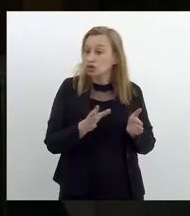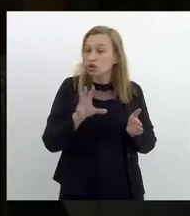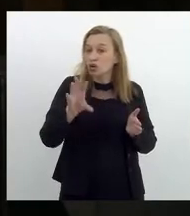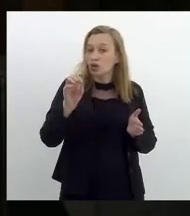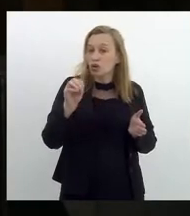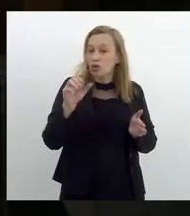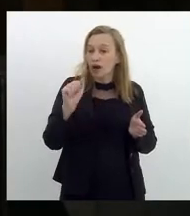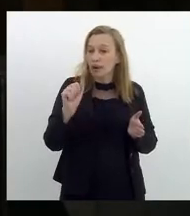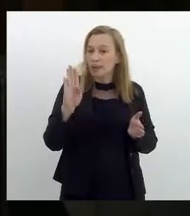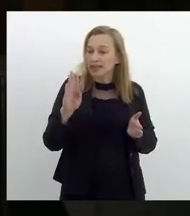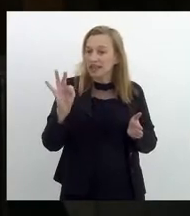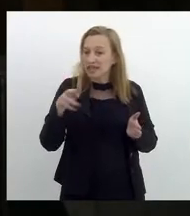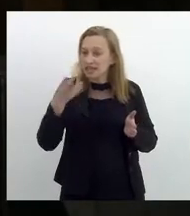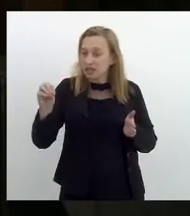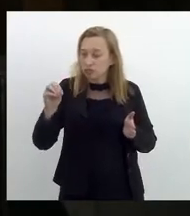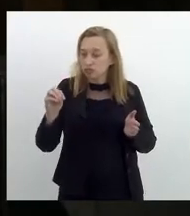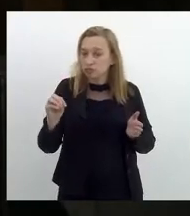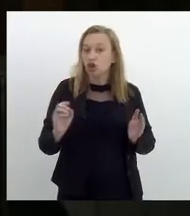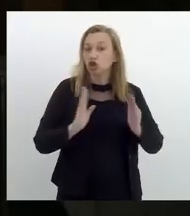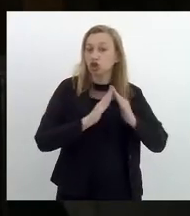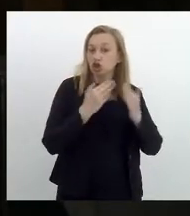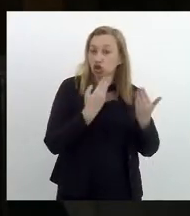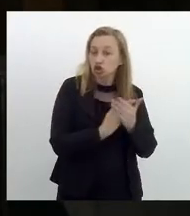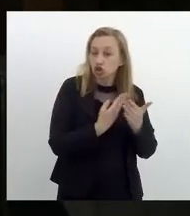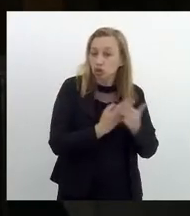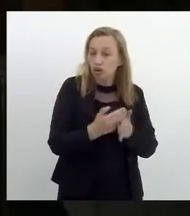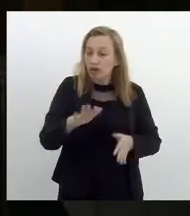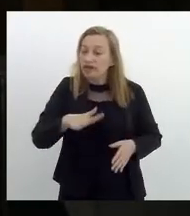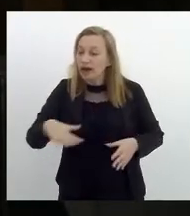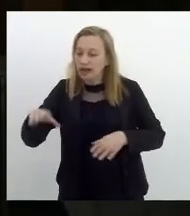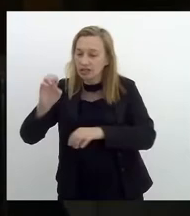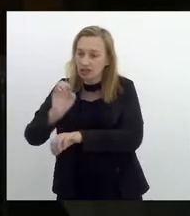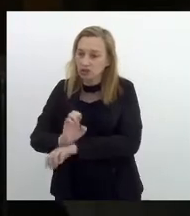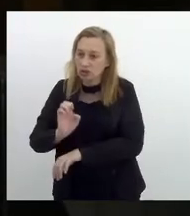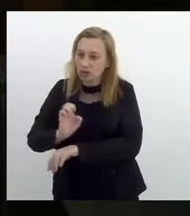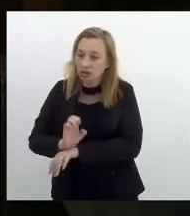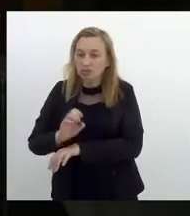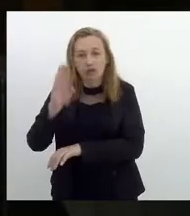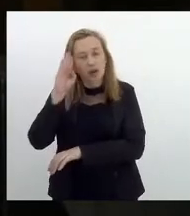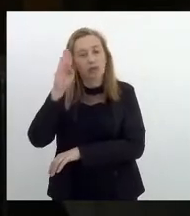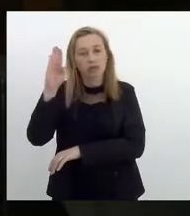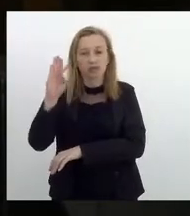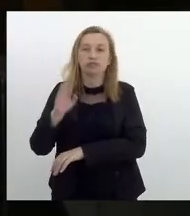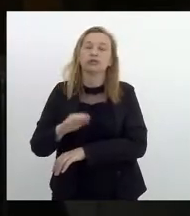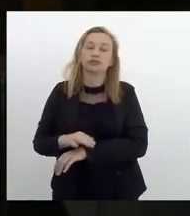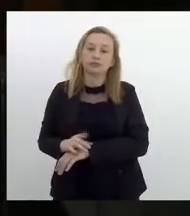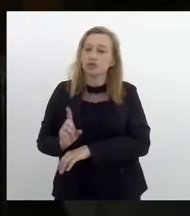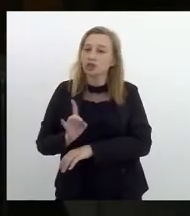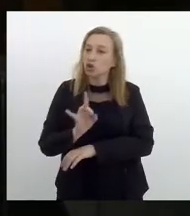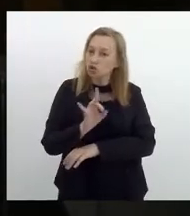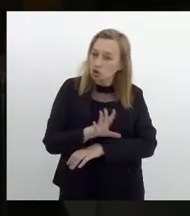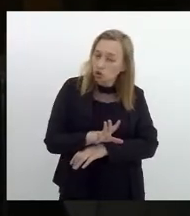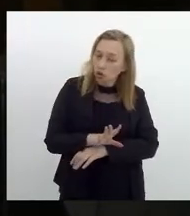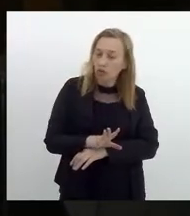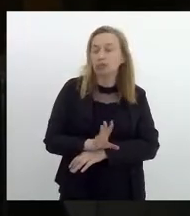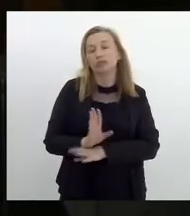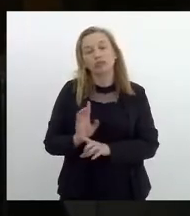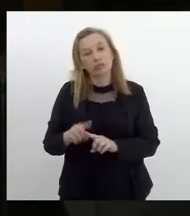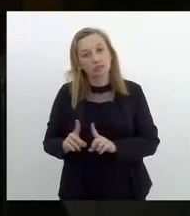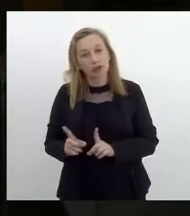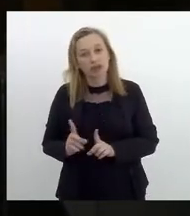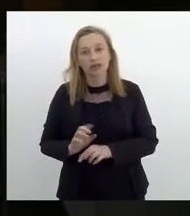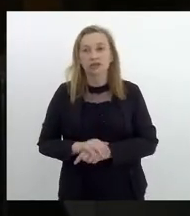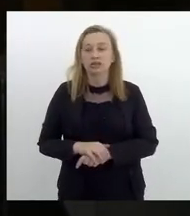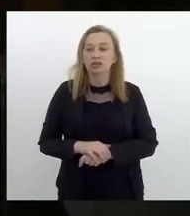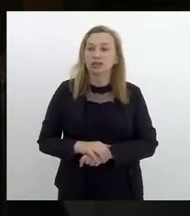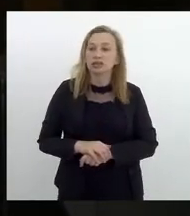coabitação de escolas na rede estadual, ela se dá fundamentalmente, não somente, mas fundamentalmente,